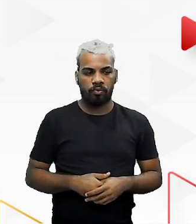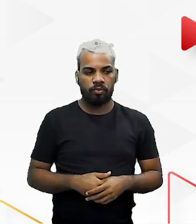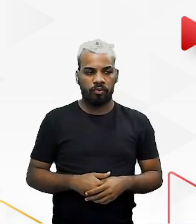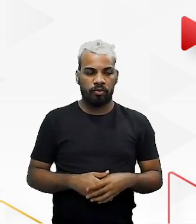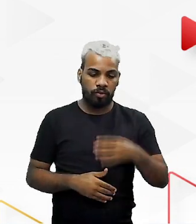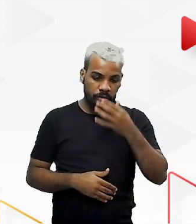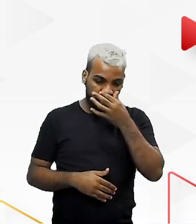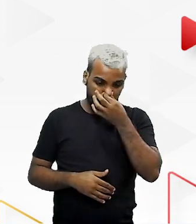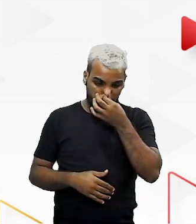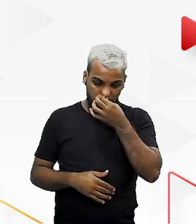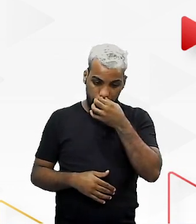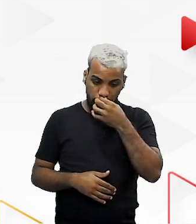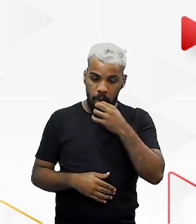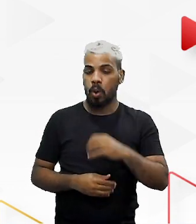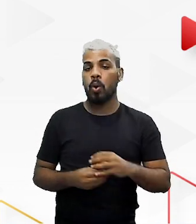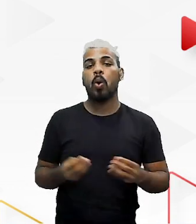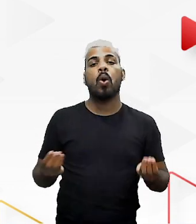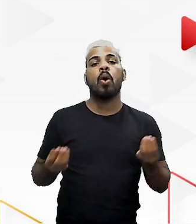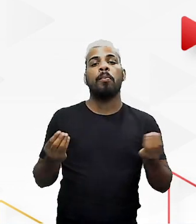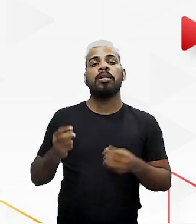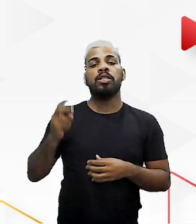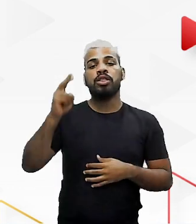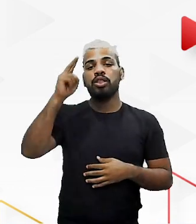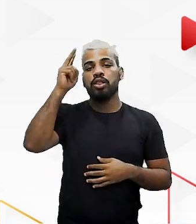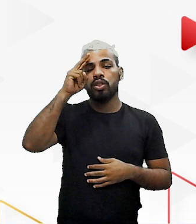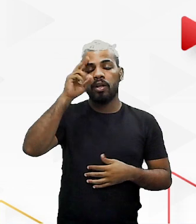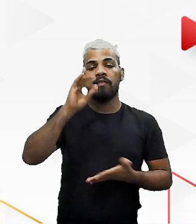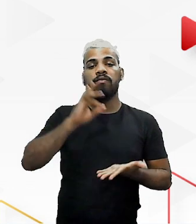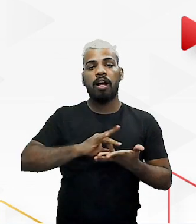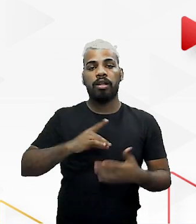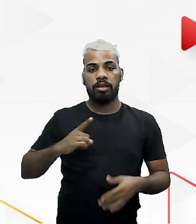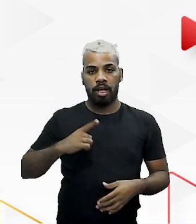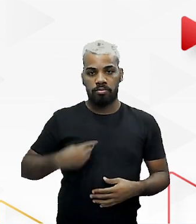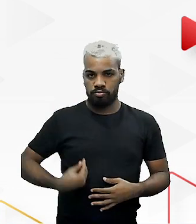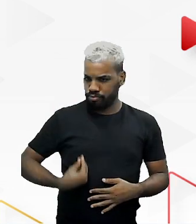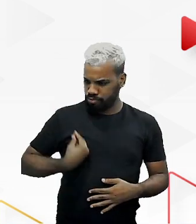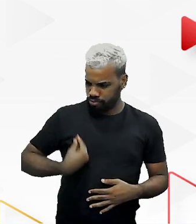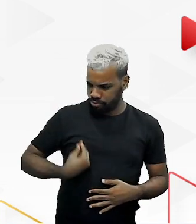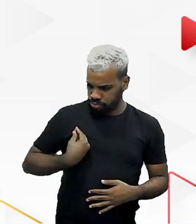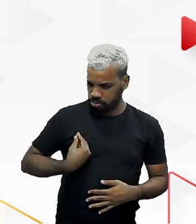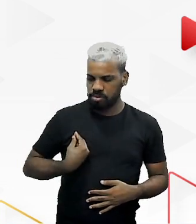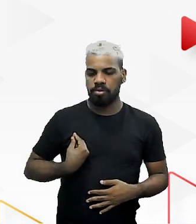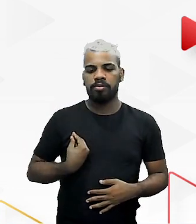uma historinha, de fato, conta uma historinha, certo? E